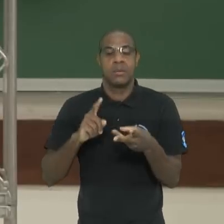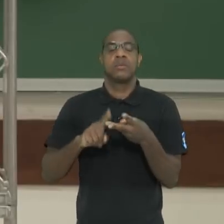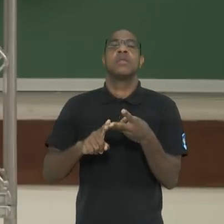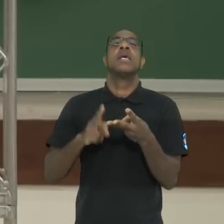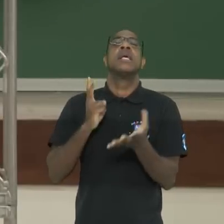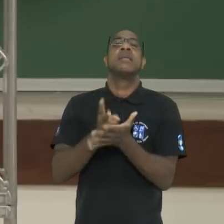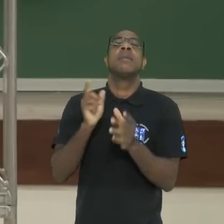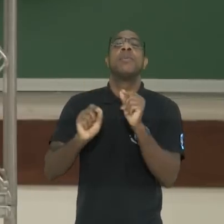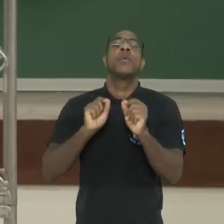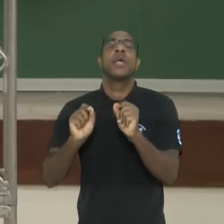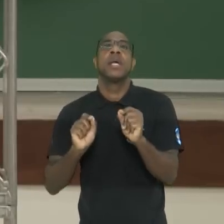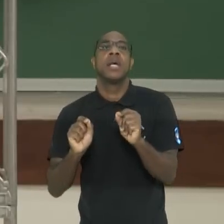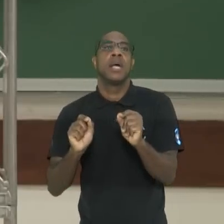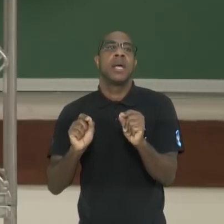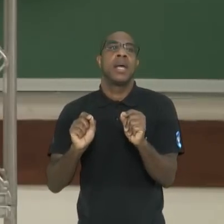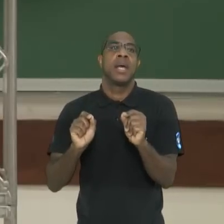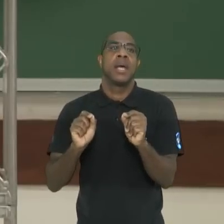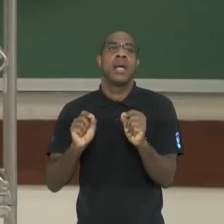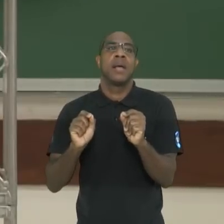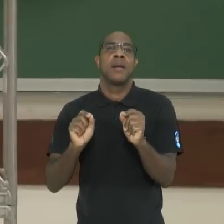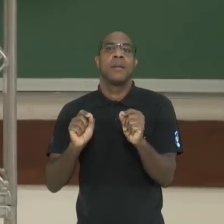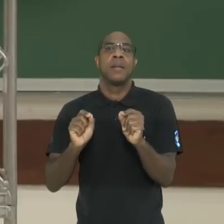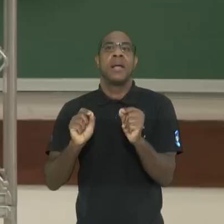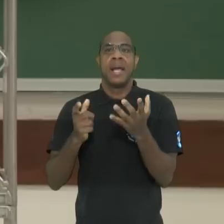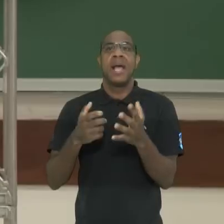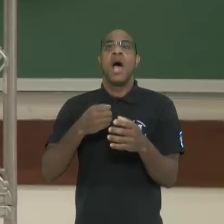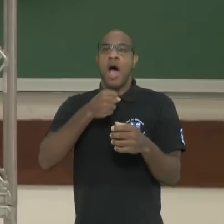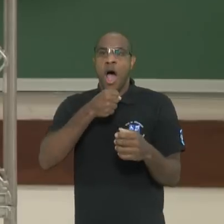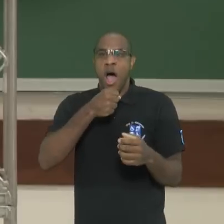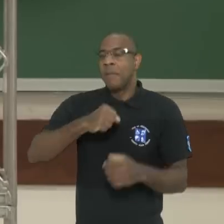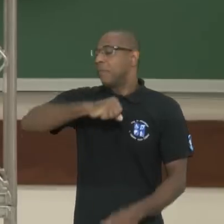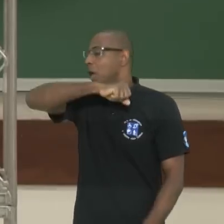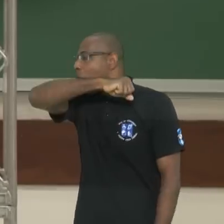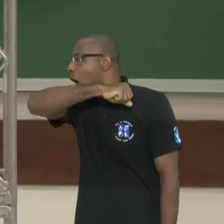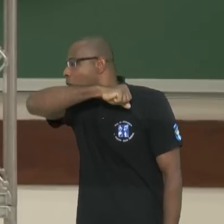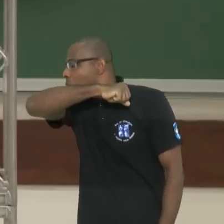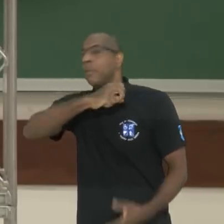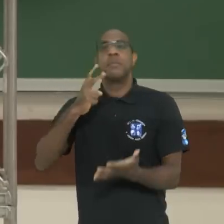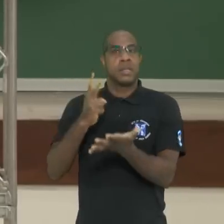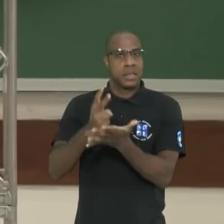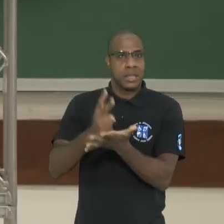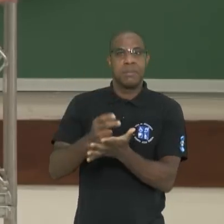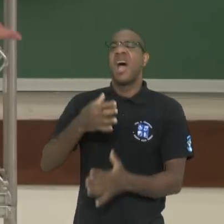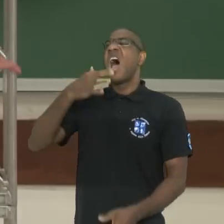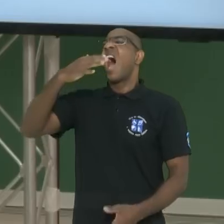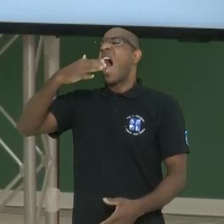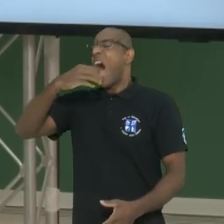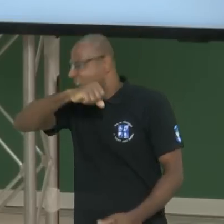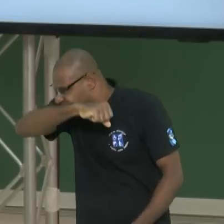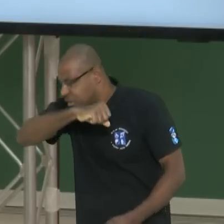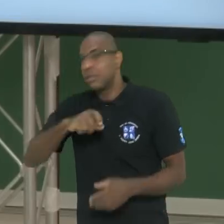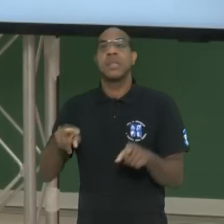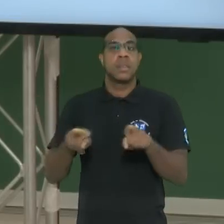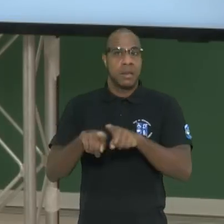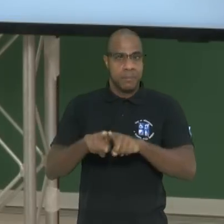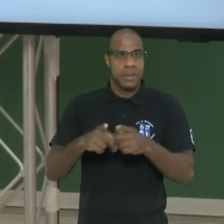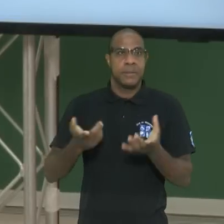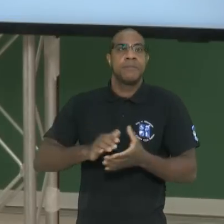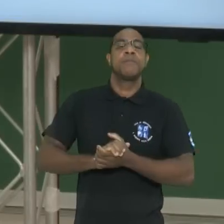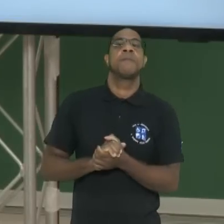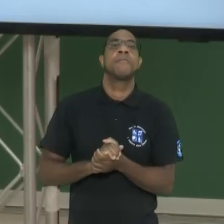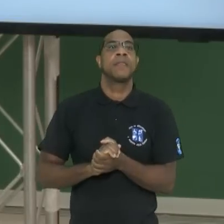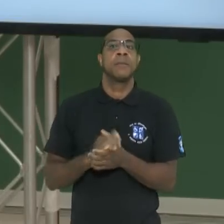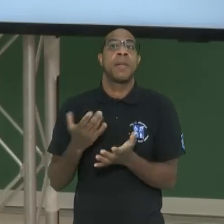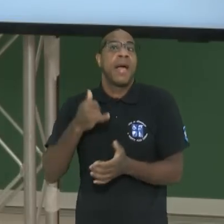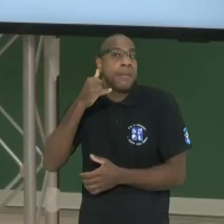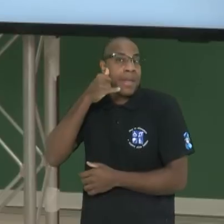deve cobrir o rosto com o cotovelo ao tossir ou espirrar e evitar o contato com a pessoa contaminada. 3